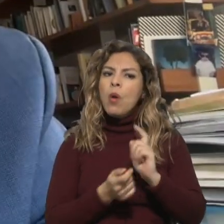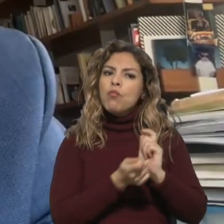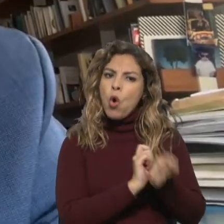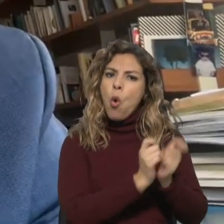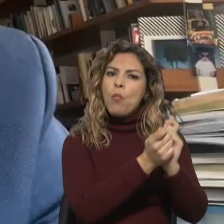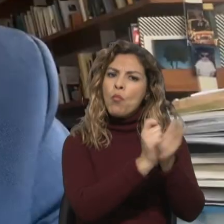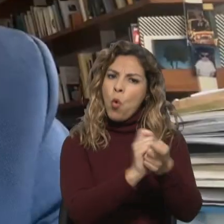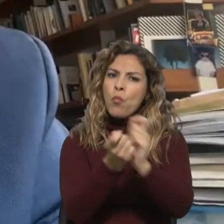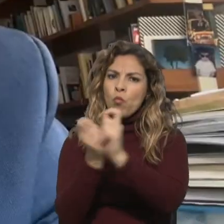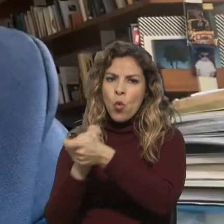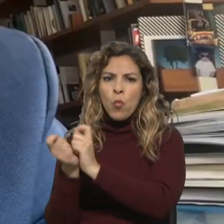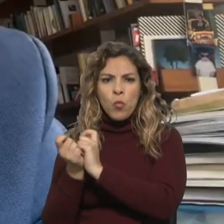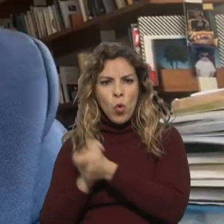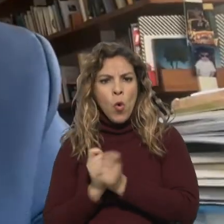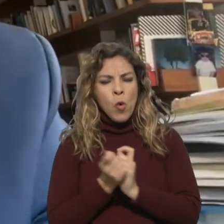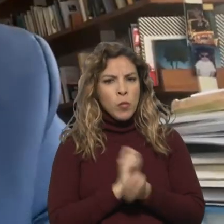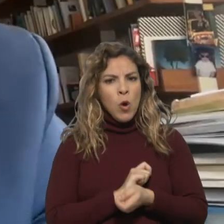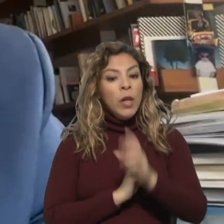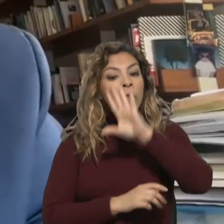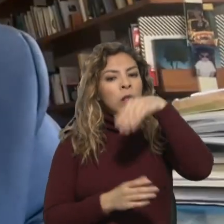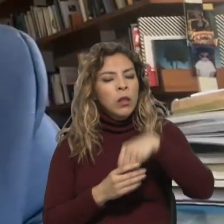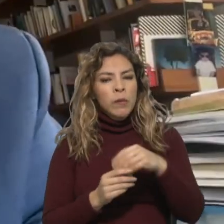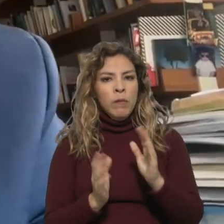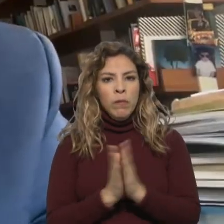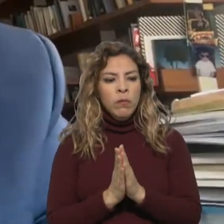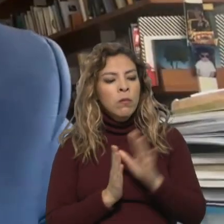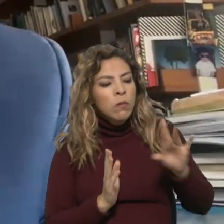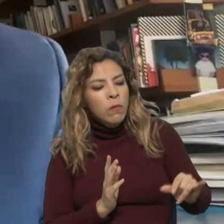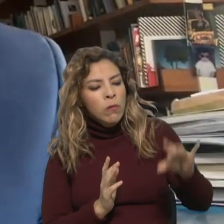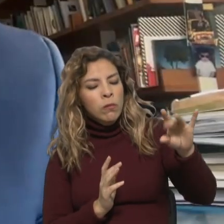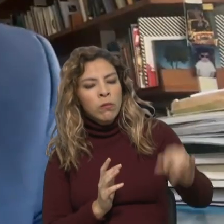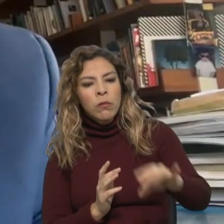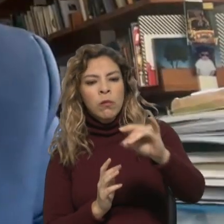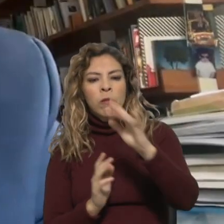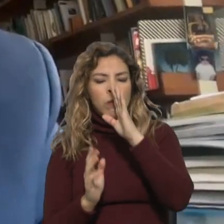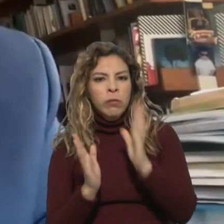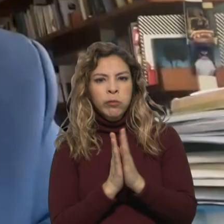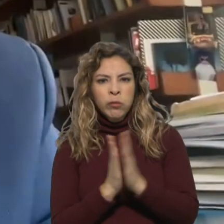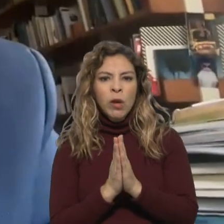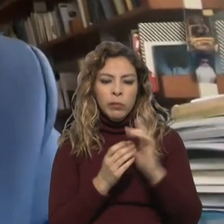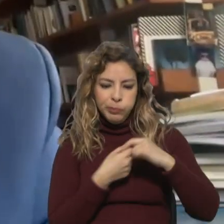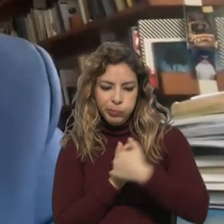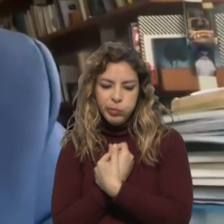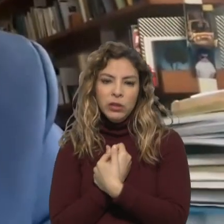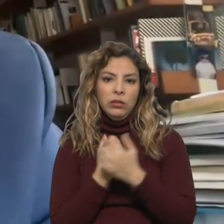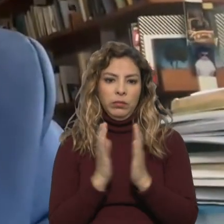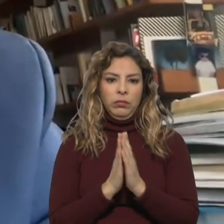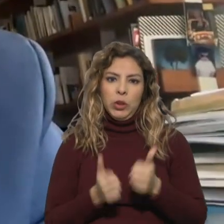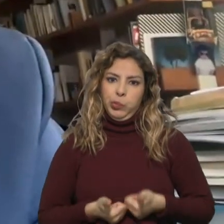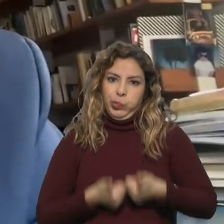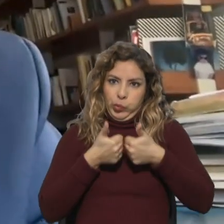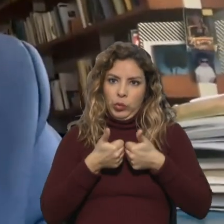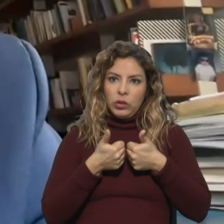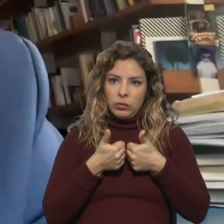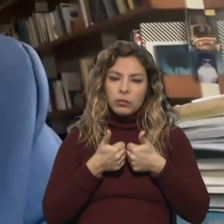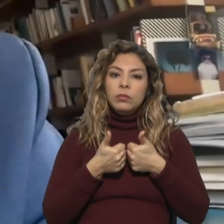na organização das comunidades eclesiais, das dioceses e do conjunto das dioceses e da Igreja mesmo articulada